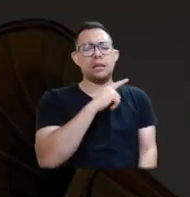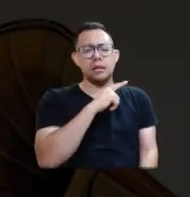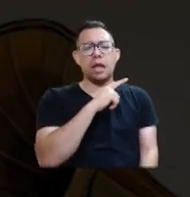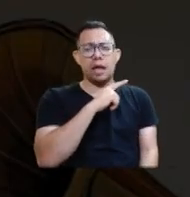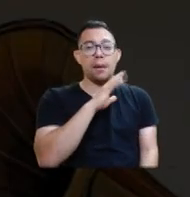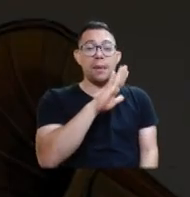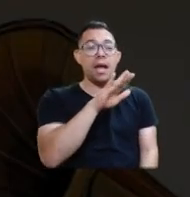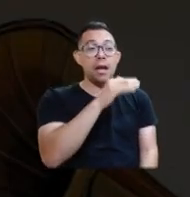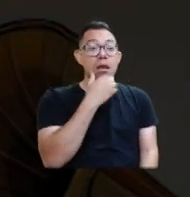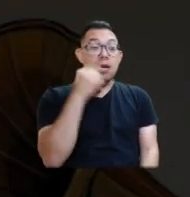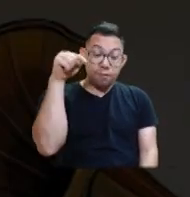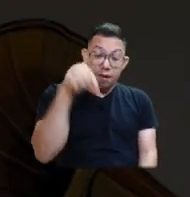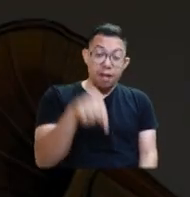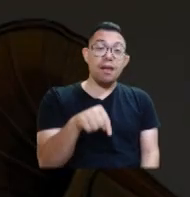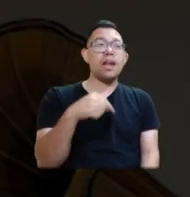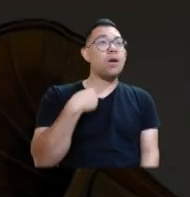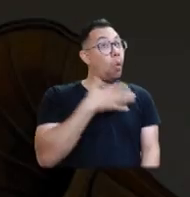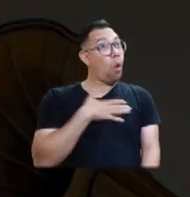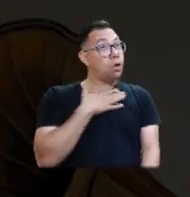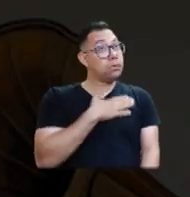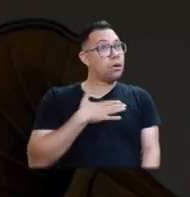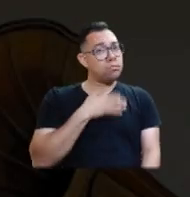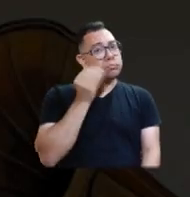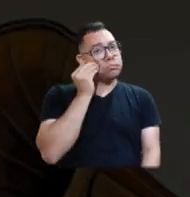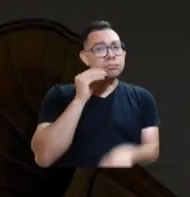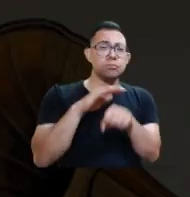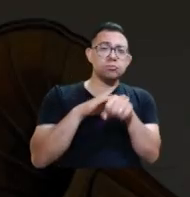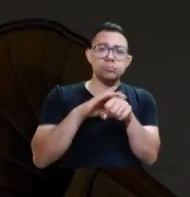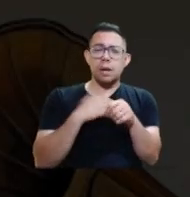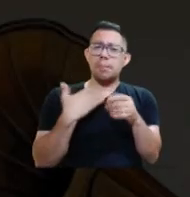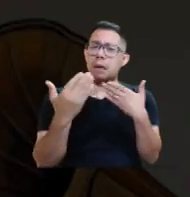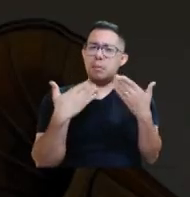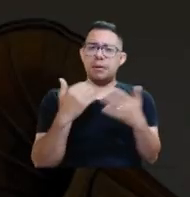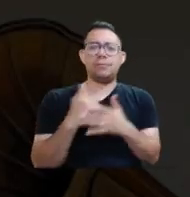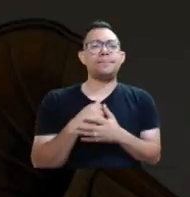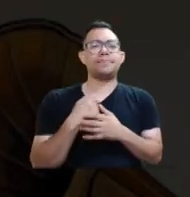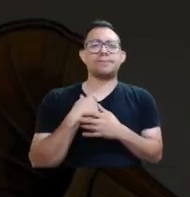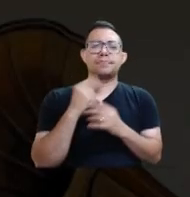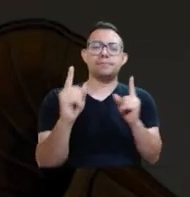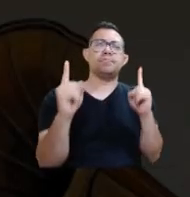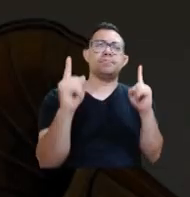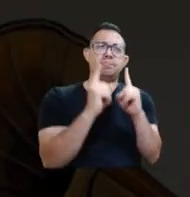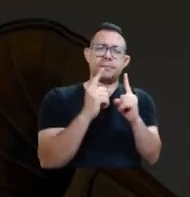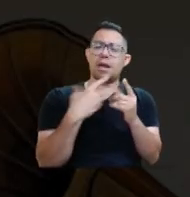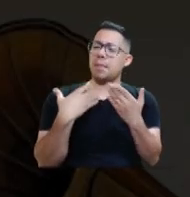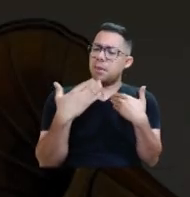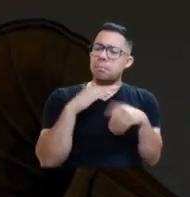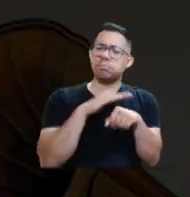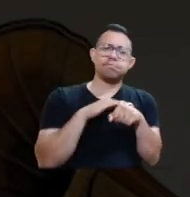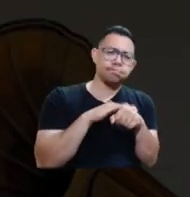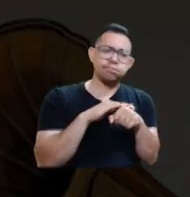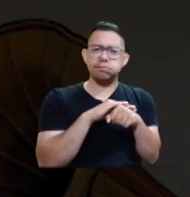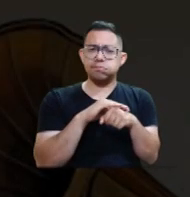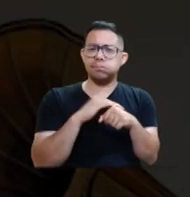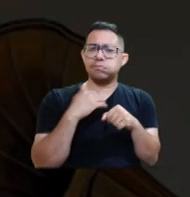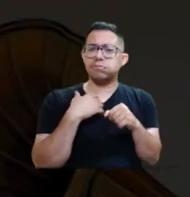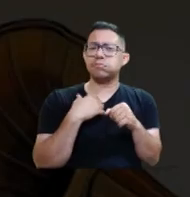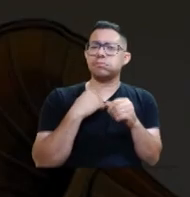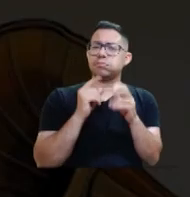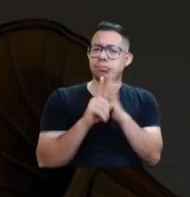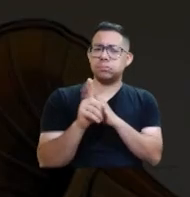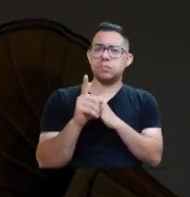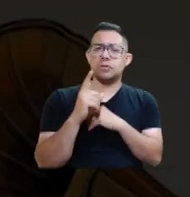ele está aqui em Franca. E ele gosta muito disso daí. Eu falei, então eu vou conversar com ele. Ele foi conversar e falou, aí eu gosto mesmo,